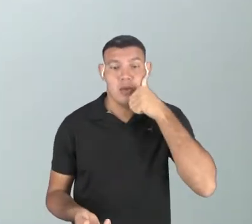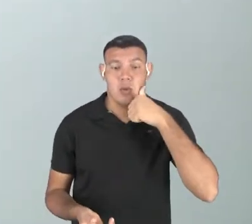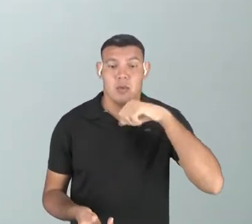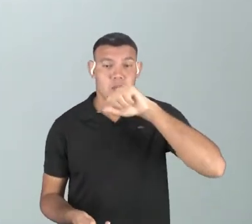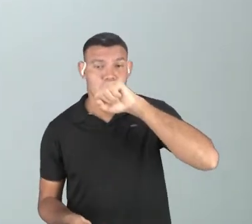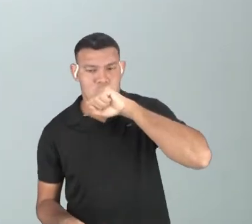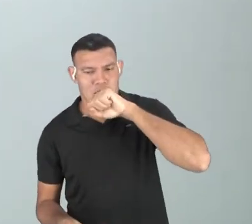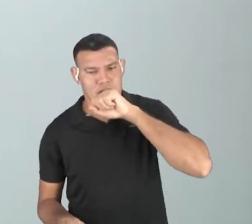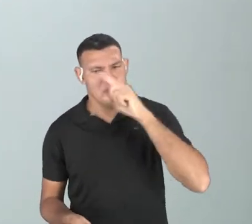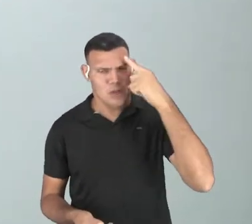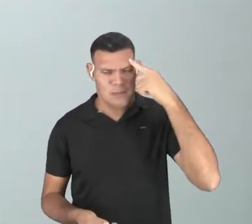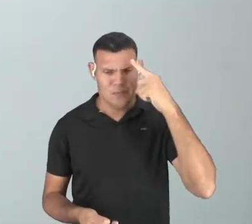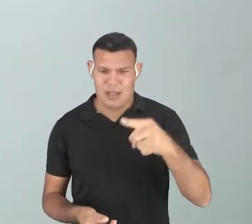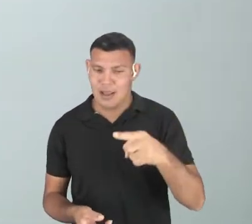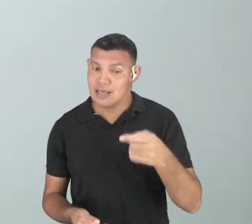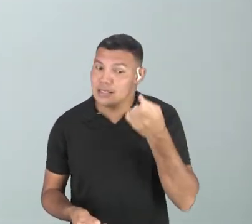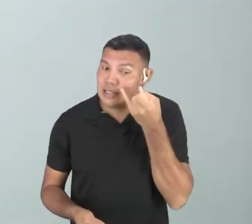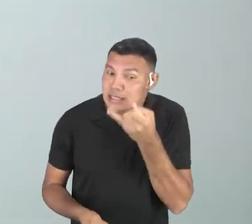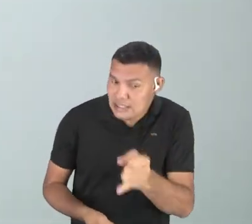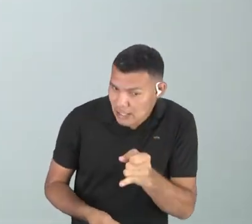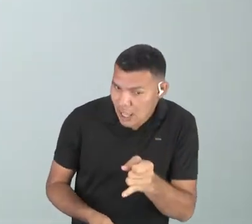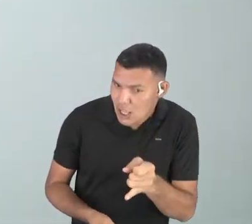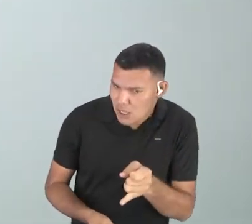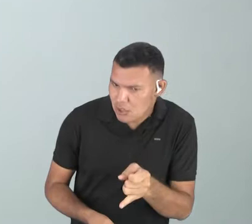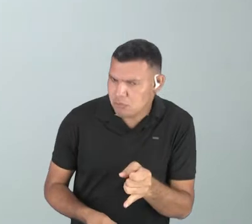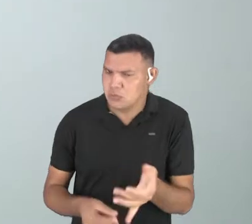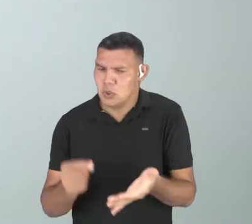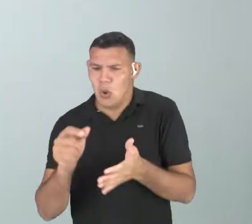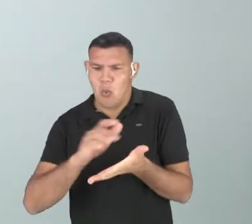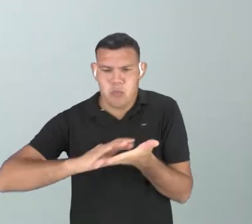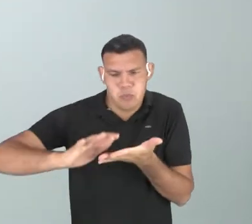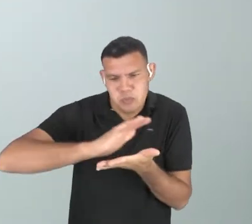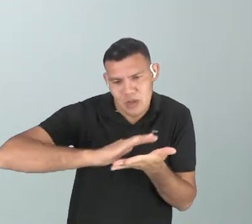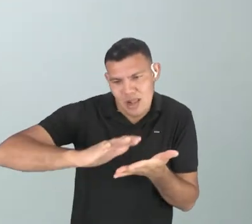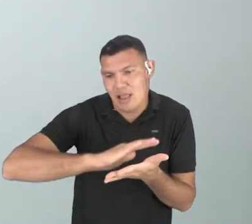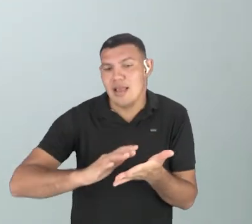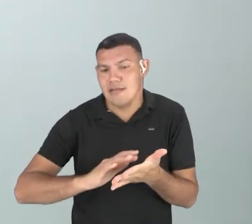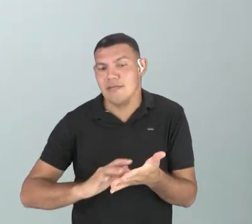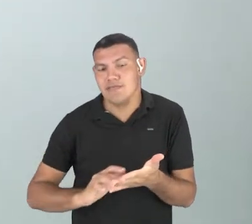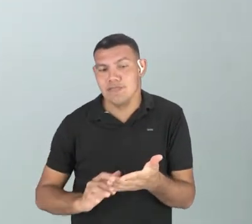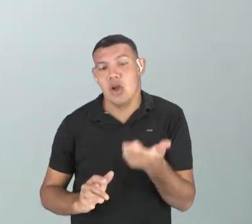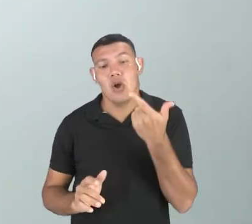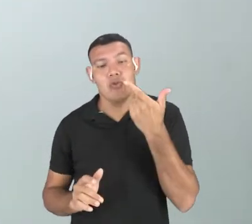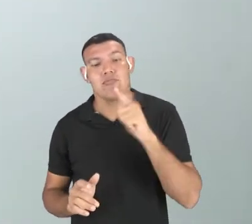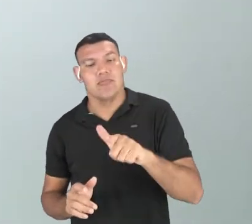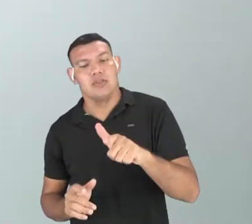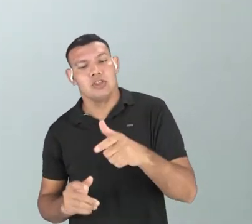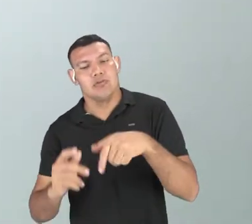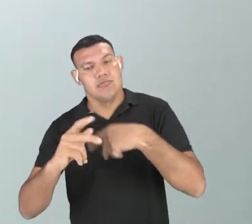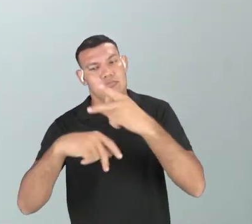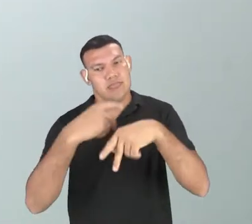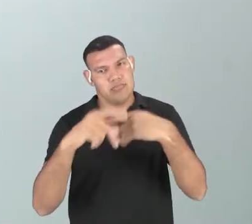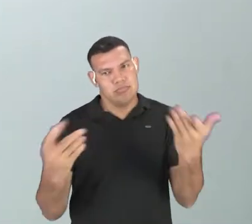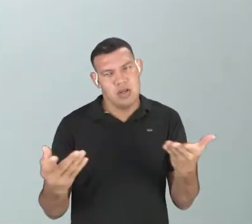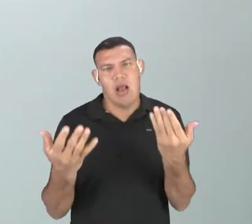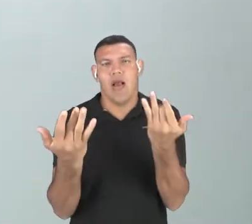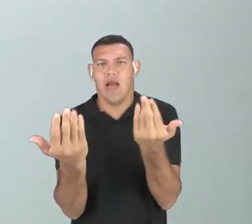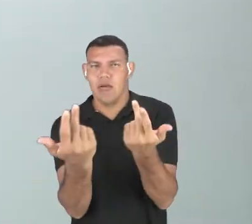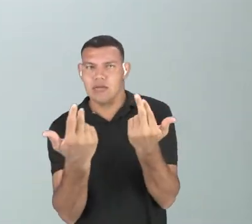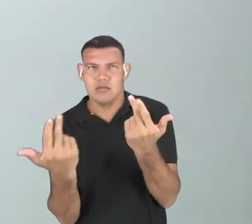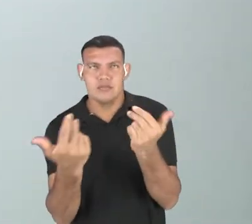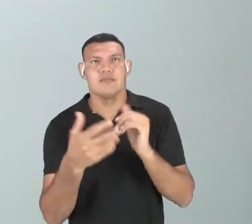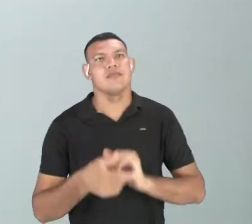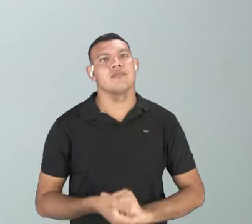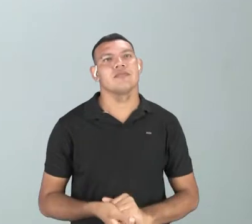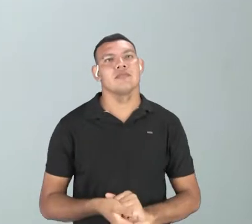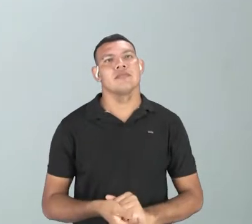você fizer aquilo, você faz aquilo, né? Então as condições elas vão estar aí na nossa vida. E em espanhol não é diferente, certo? Olha